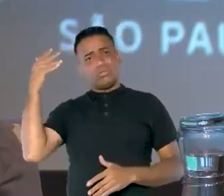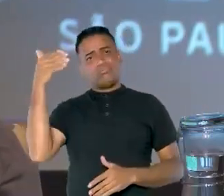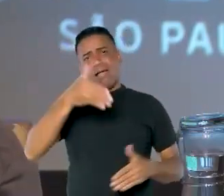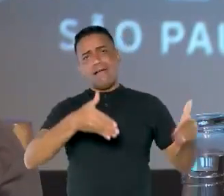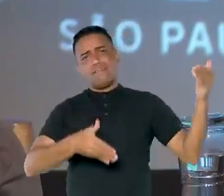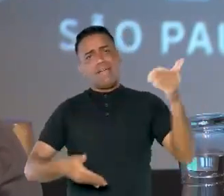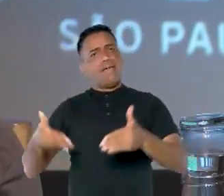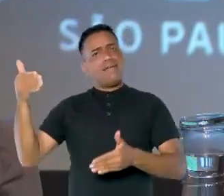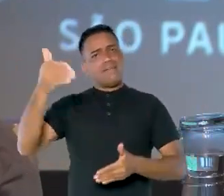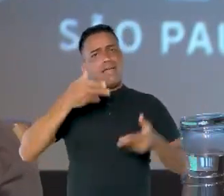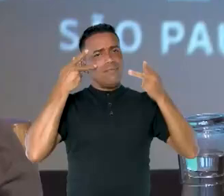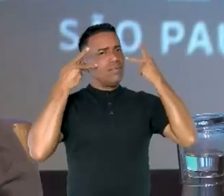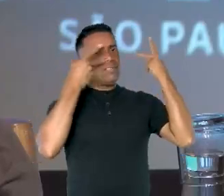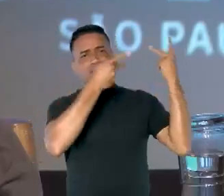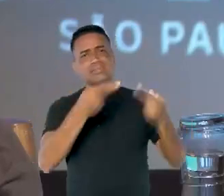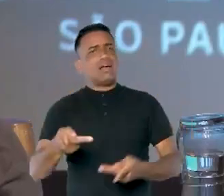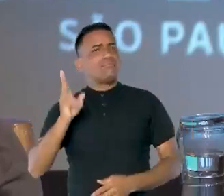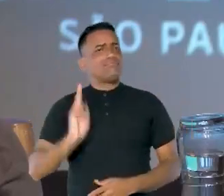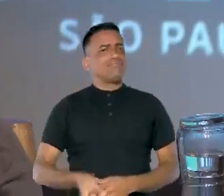sempre visitá-la.